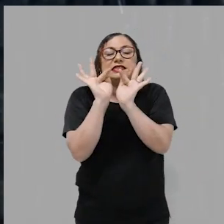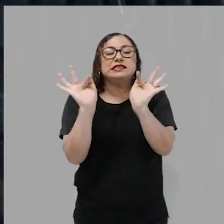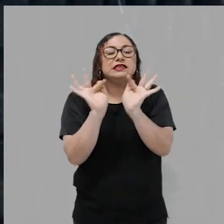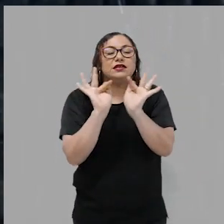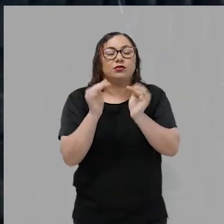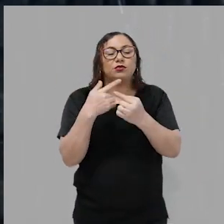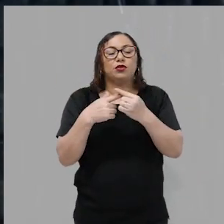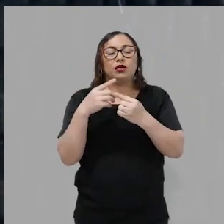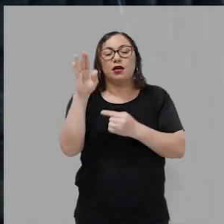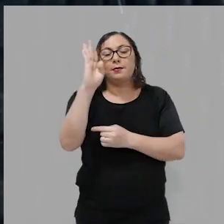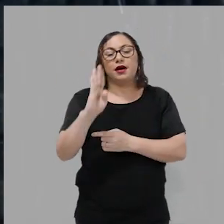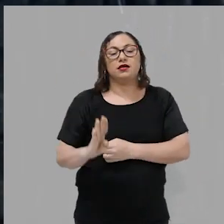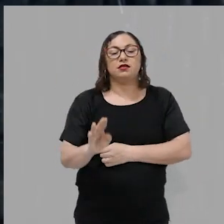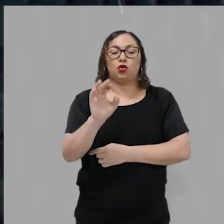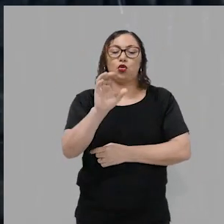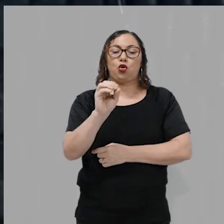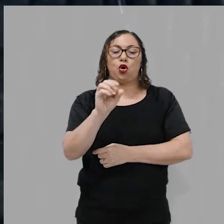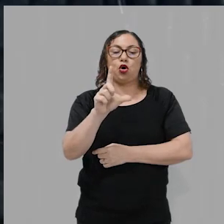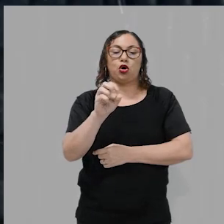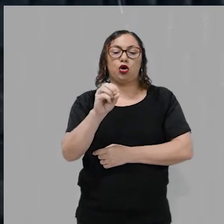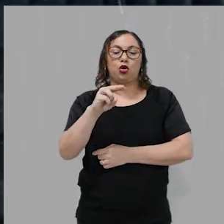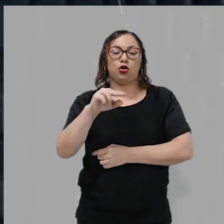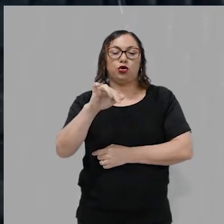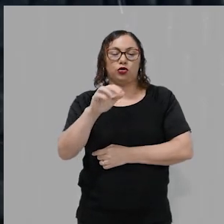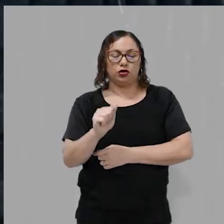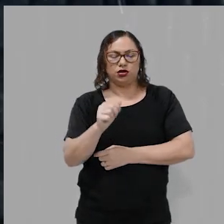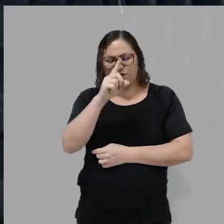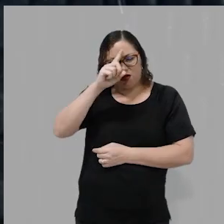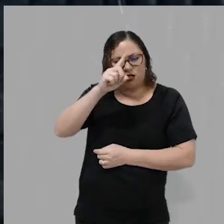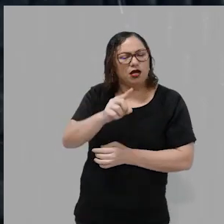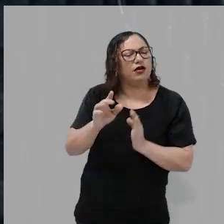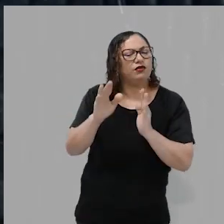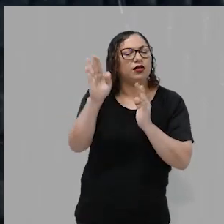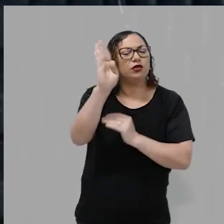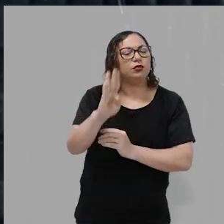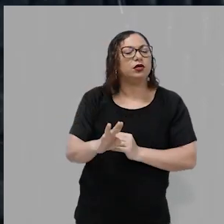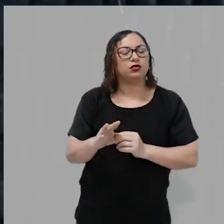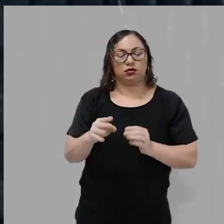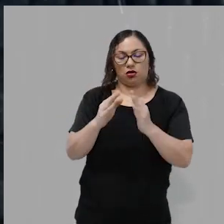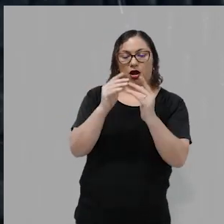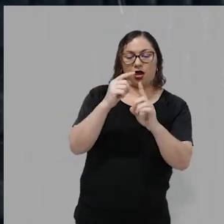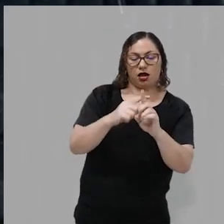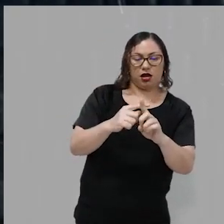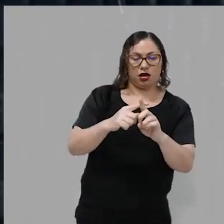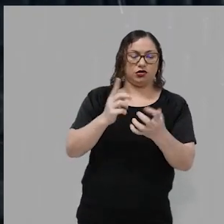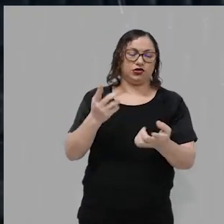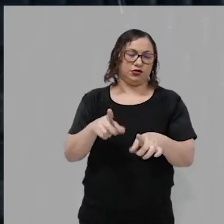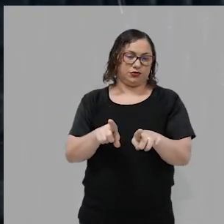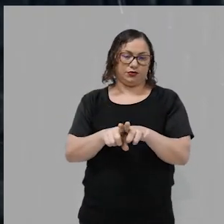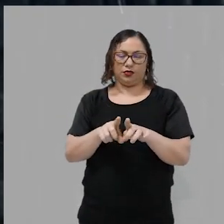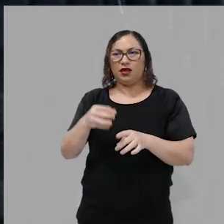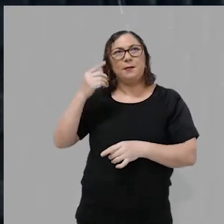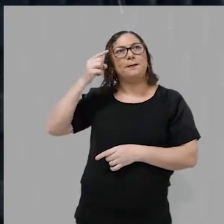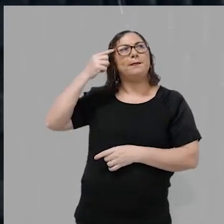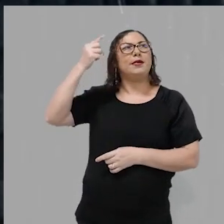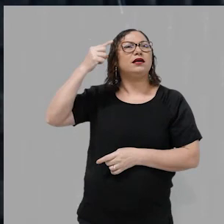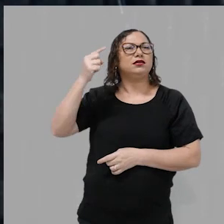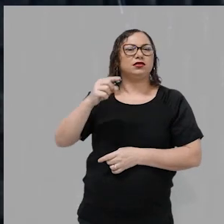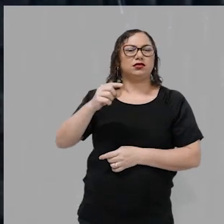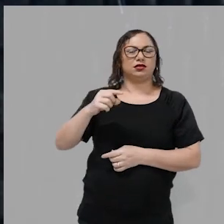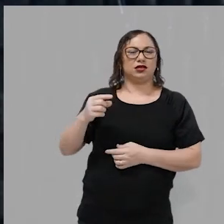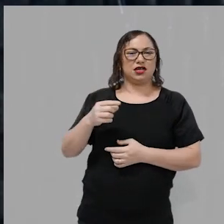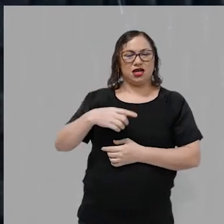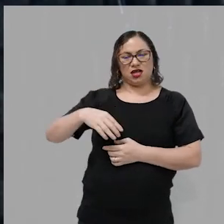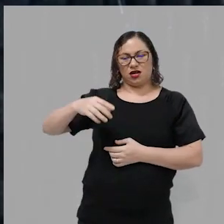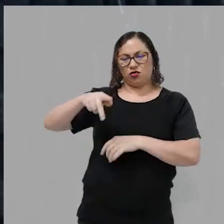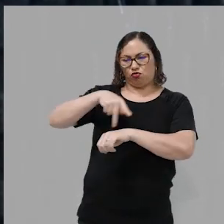uma colônia. Quem mandava no Brasil era a igreja, os jesuítas. Então tudo era muito simplório. Imagina um país gigantesco, com cidades bem